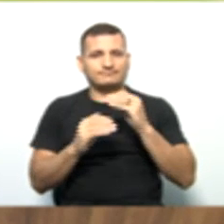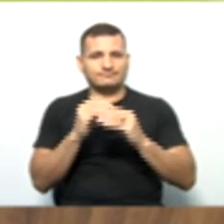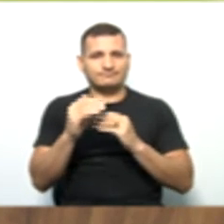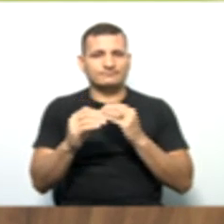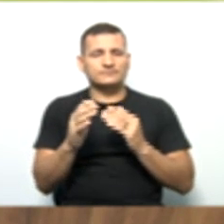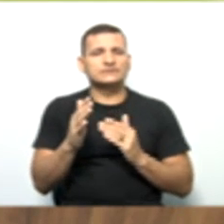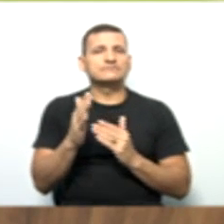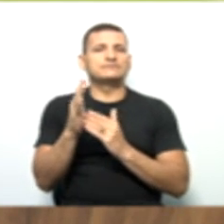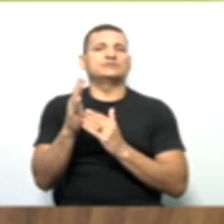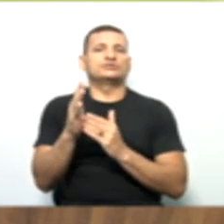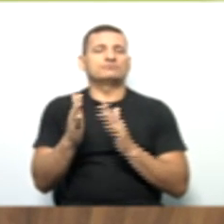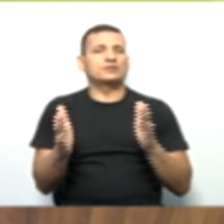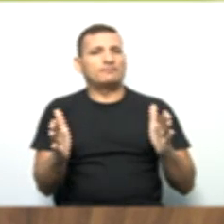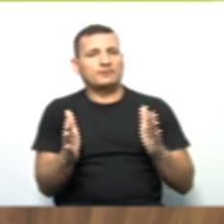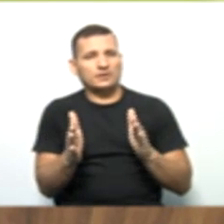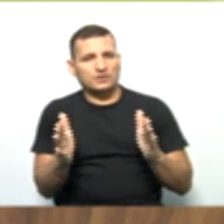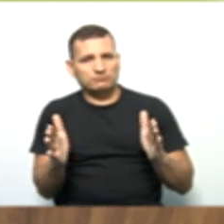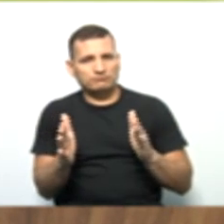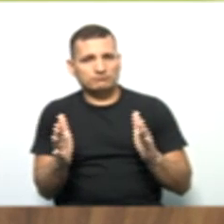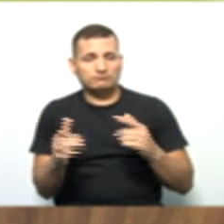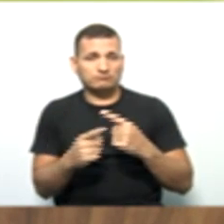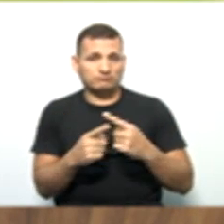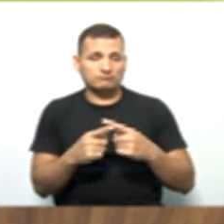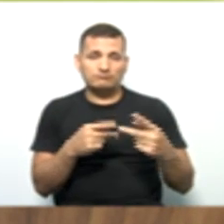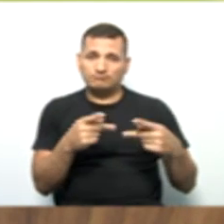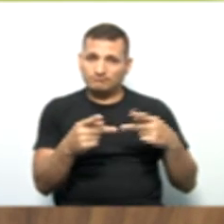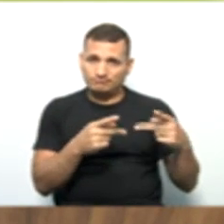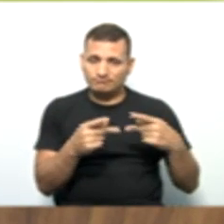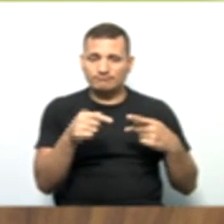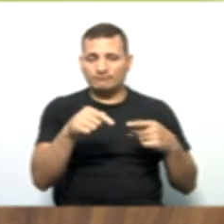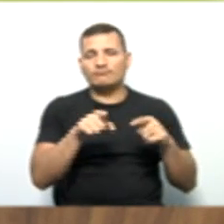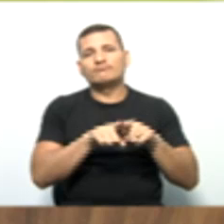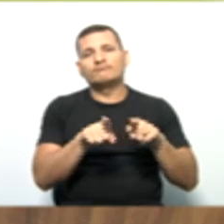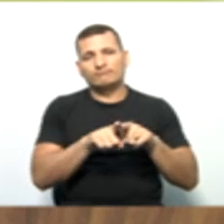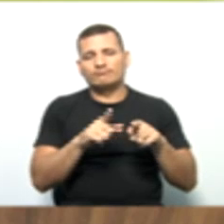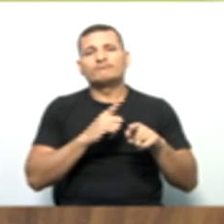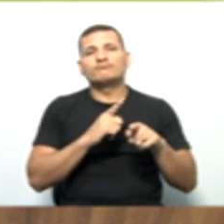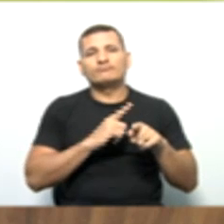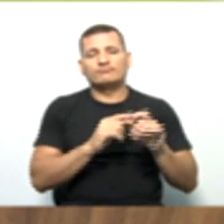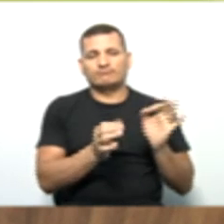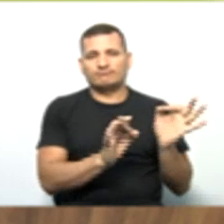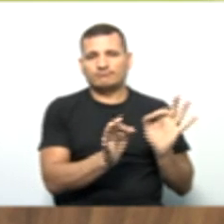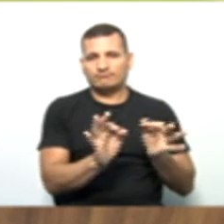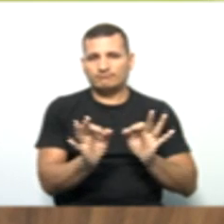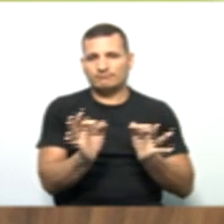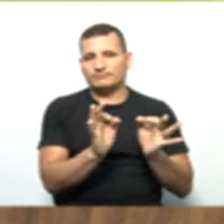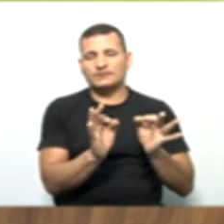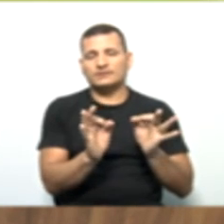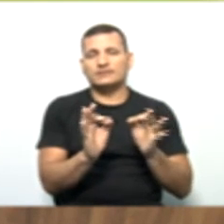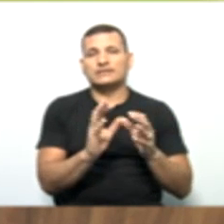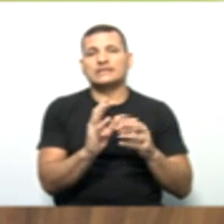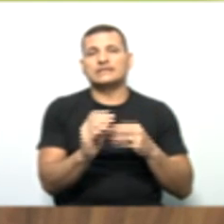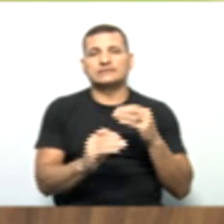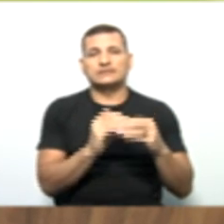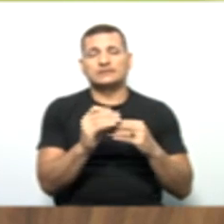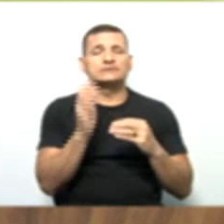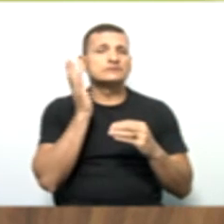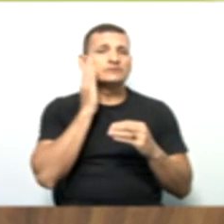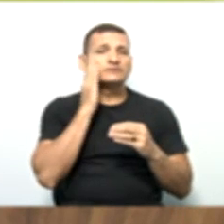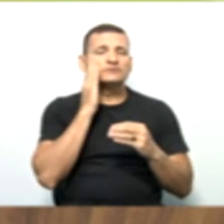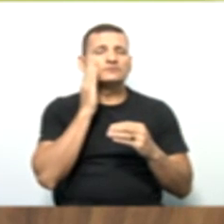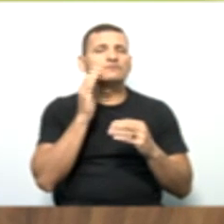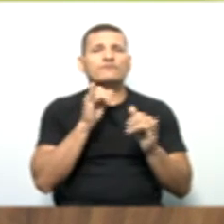porque entra nessa parte do projeto também, toda a modelagem do banco de dados que vocês vão fazer desse sistema, e saber o quanto de informação ele vai precisar de